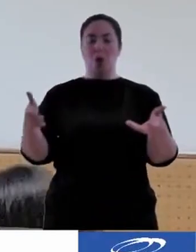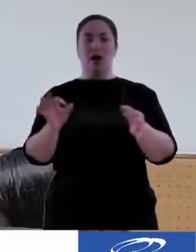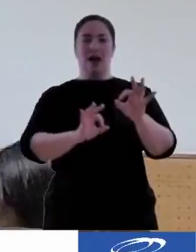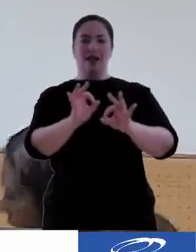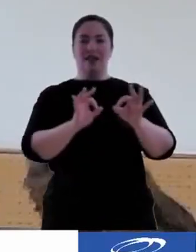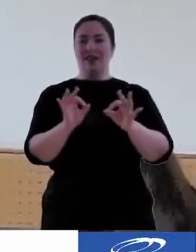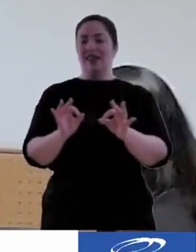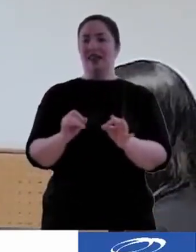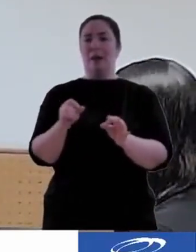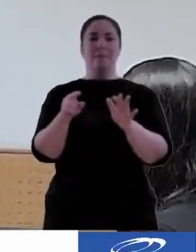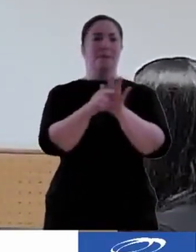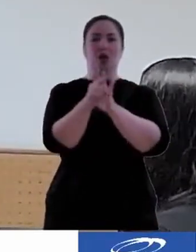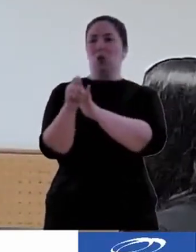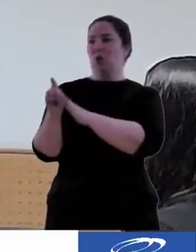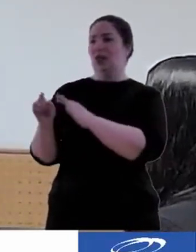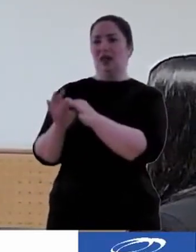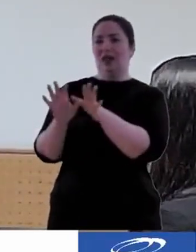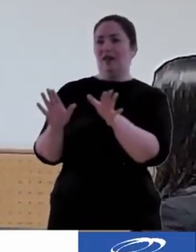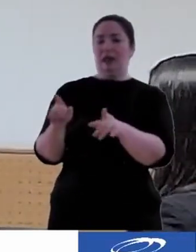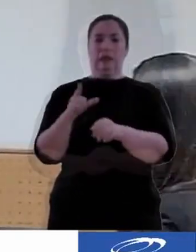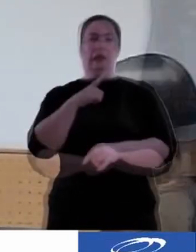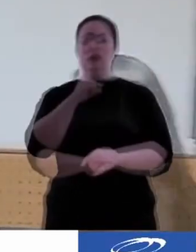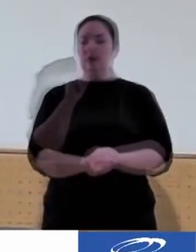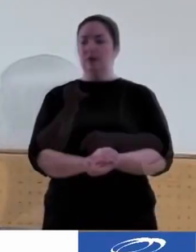as perguntas. A gente tem pergunta no YouTube.